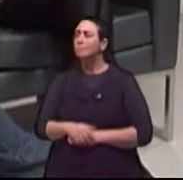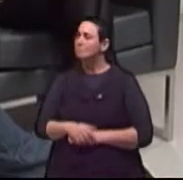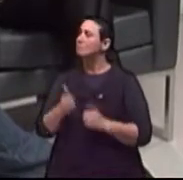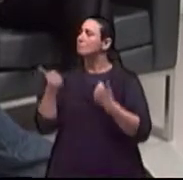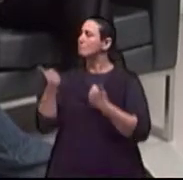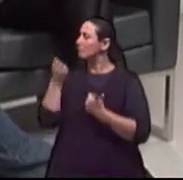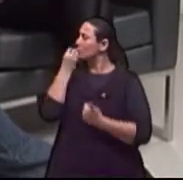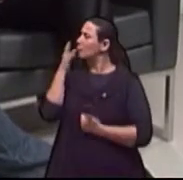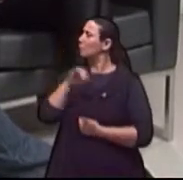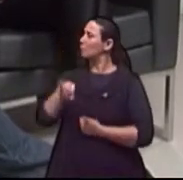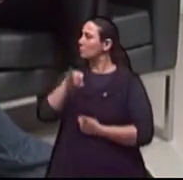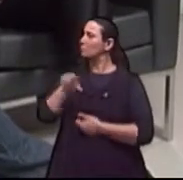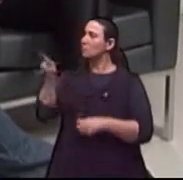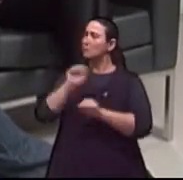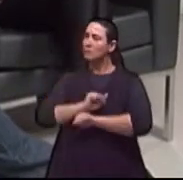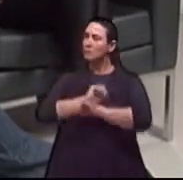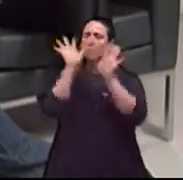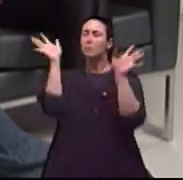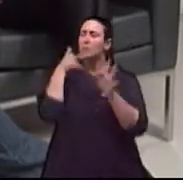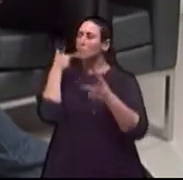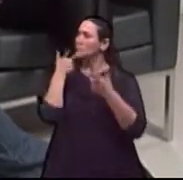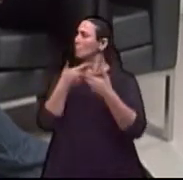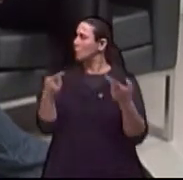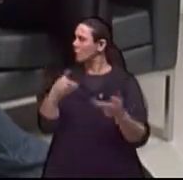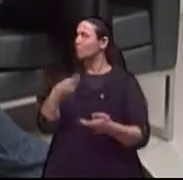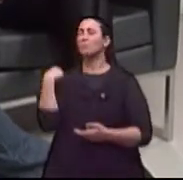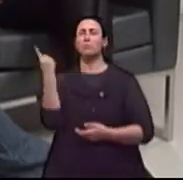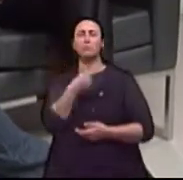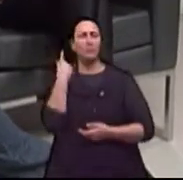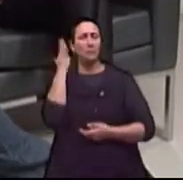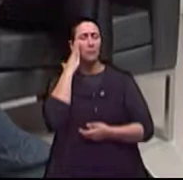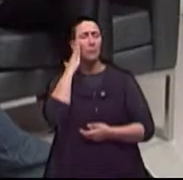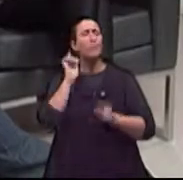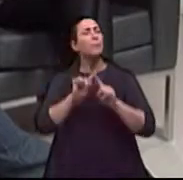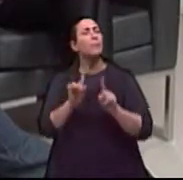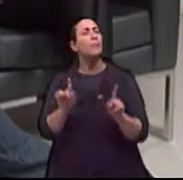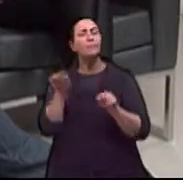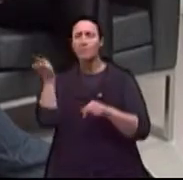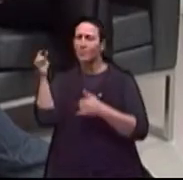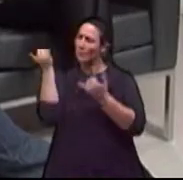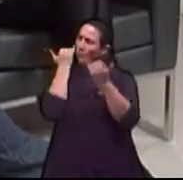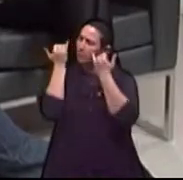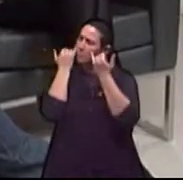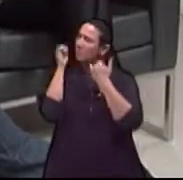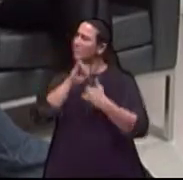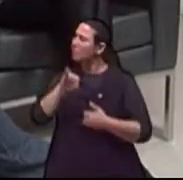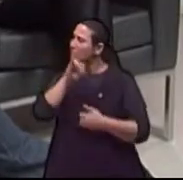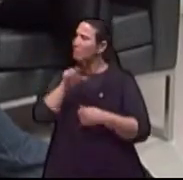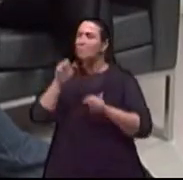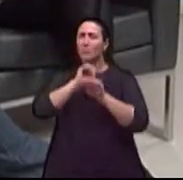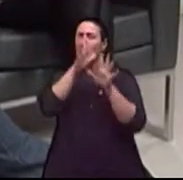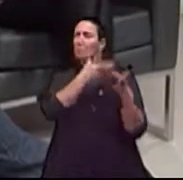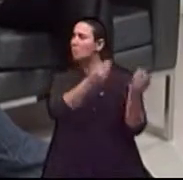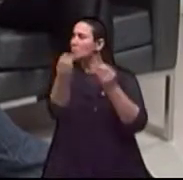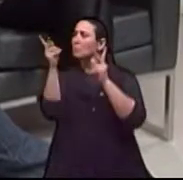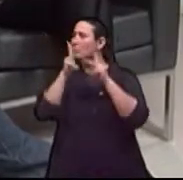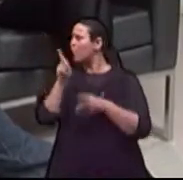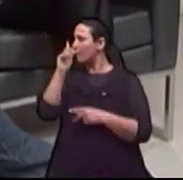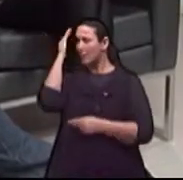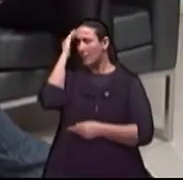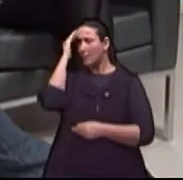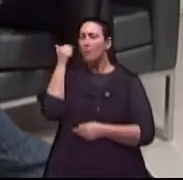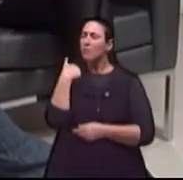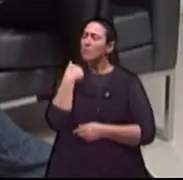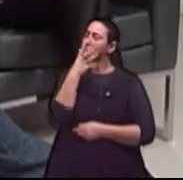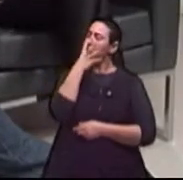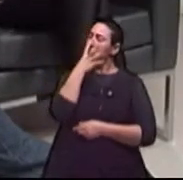esclarecimentos aqui são preciosos para toda a nossa população a gente sabe disso né mas a sua informação tá tão precisa para o leigo que que